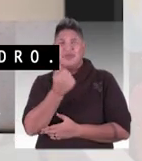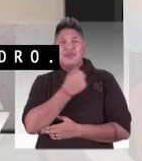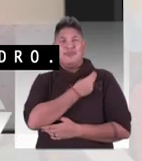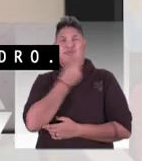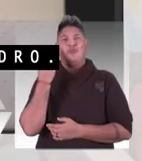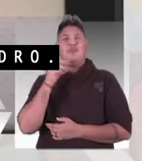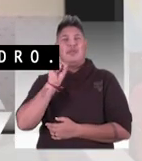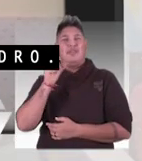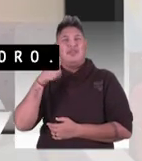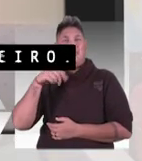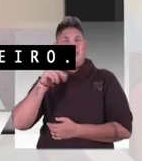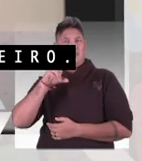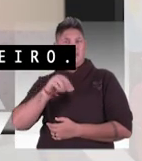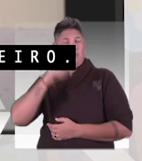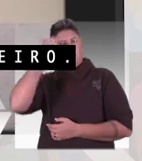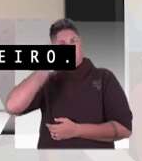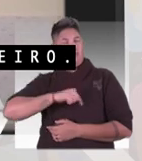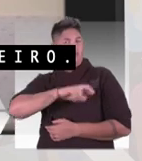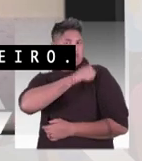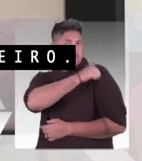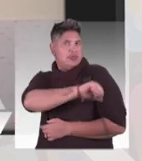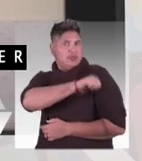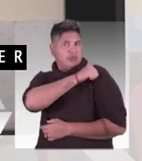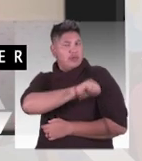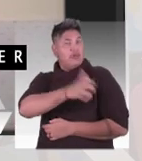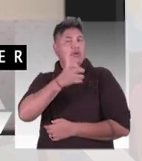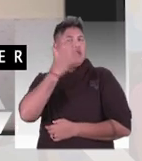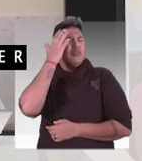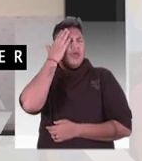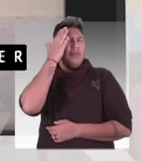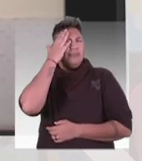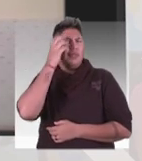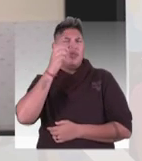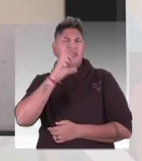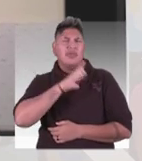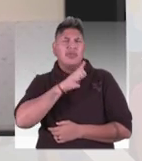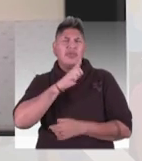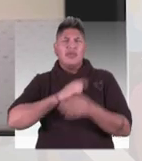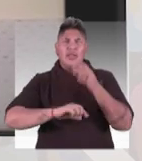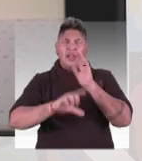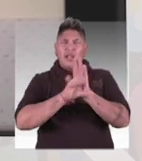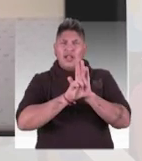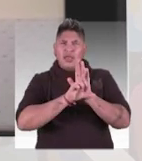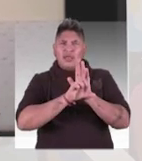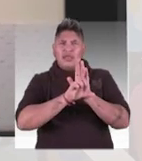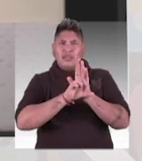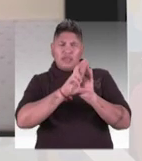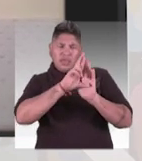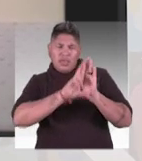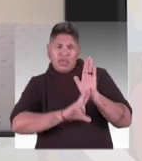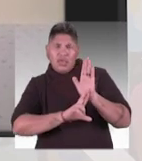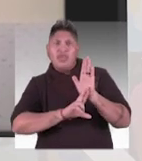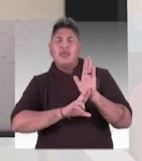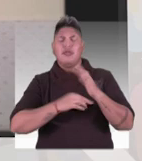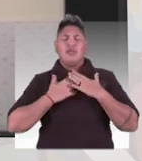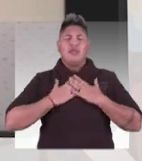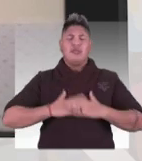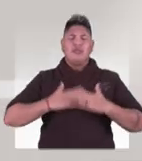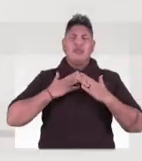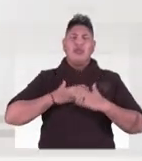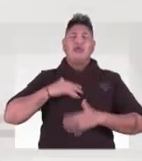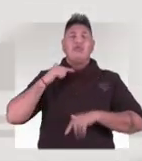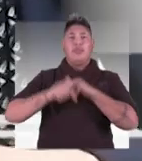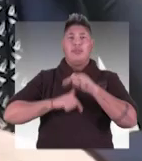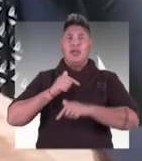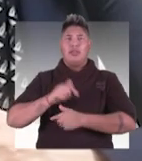Olá, meu nome é Sandro, eu sou do Rio de Janeiro e eu gostaria de saber se a legislação tem regra para descanso entre